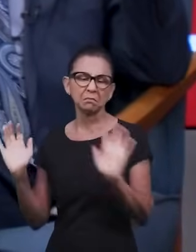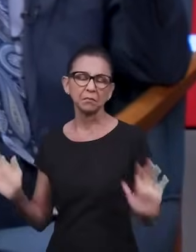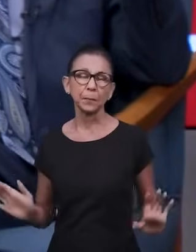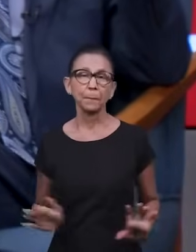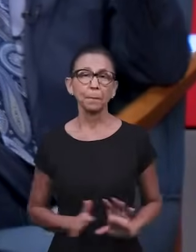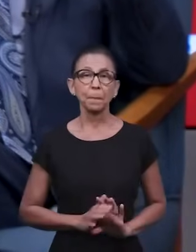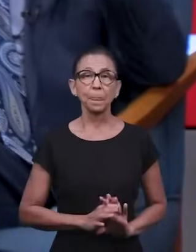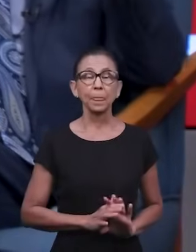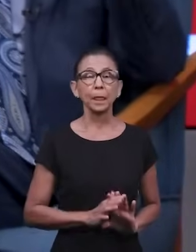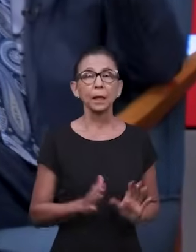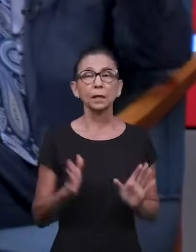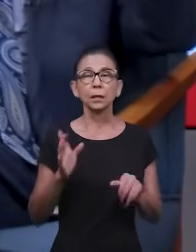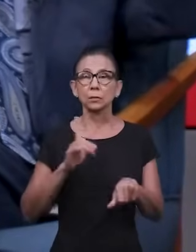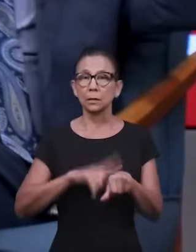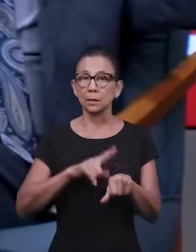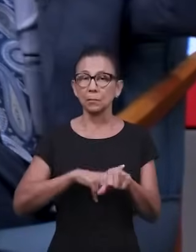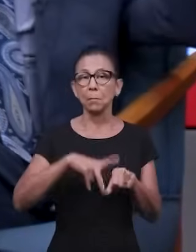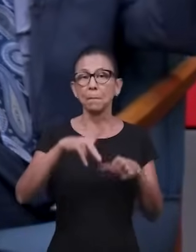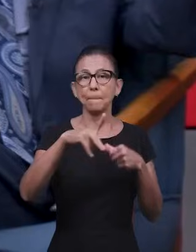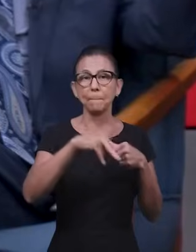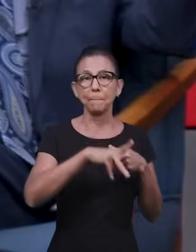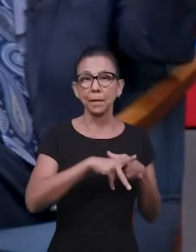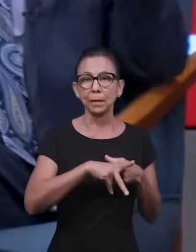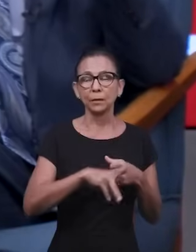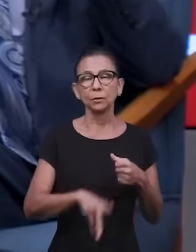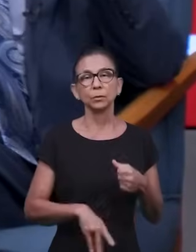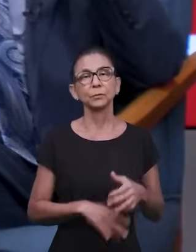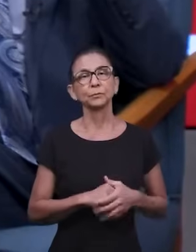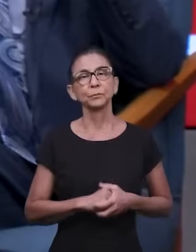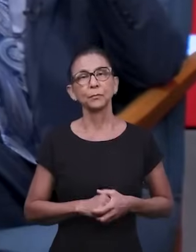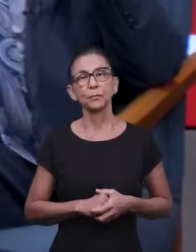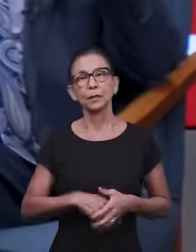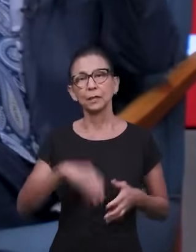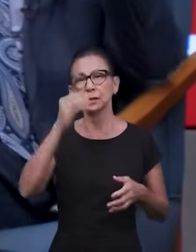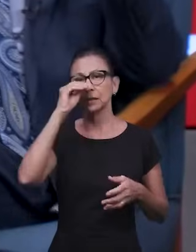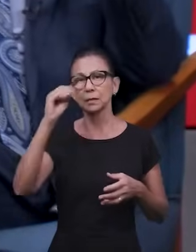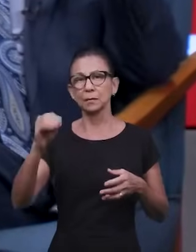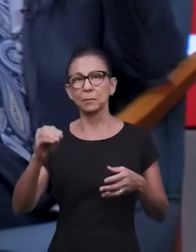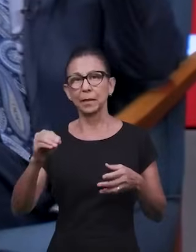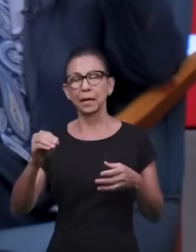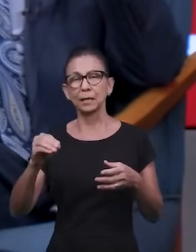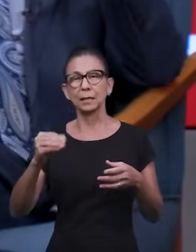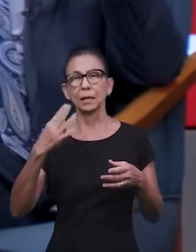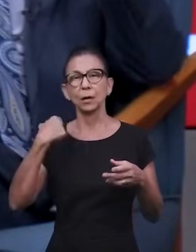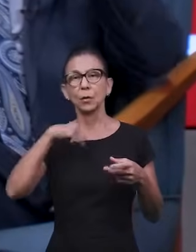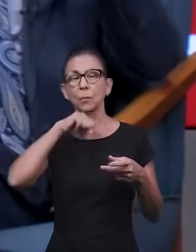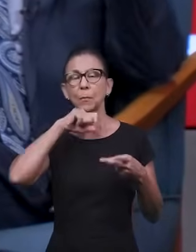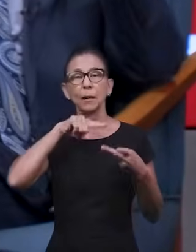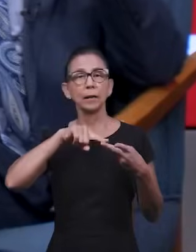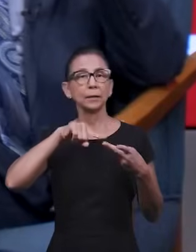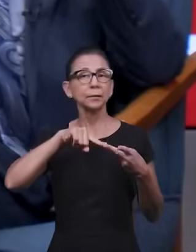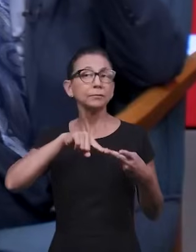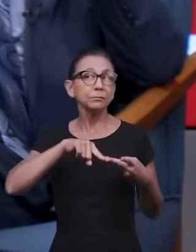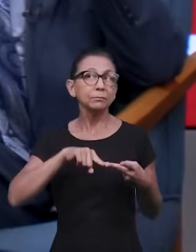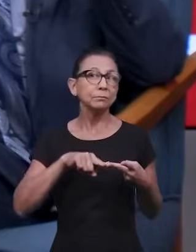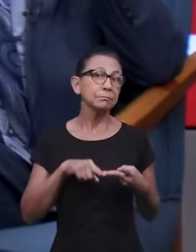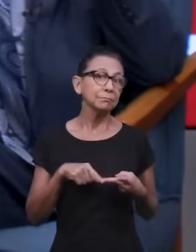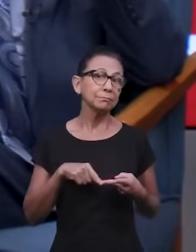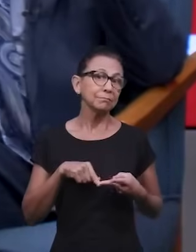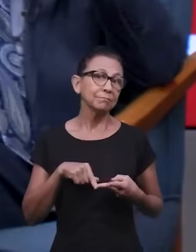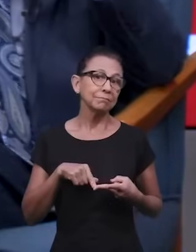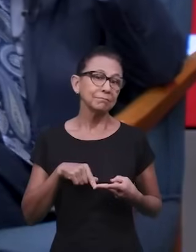nega a revelação que revelava o pai Ele nega o caminho não anda com ele não sou um deles